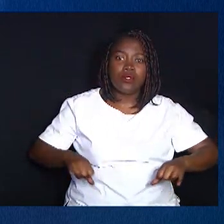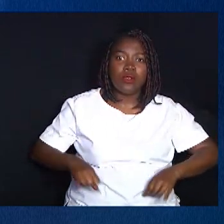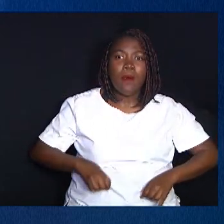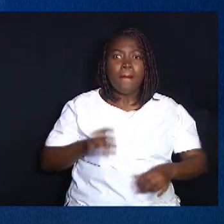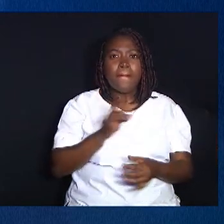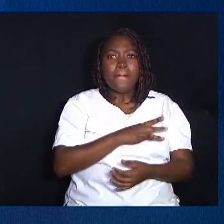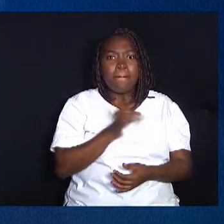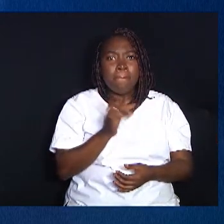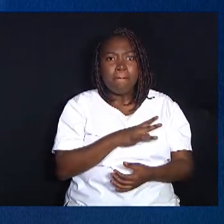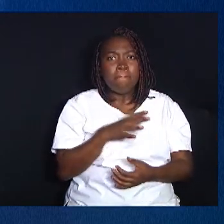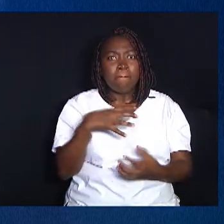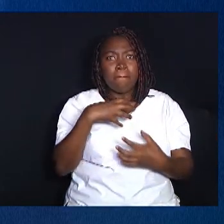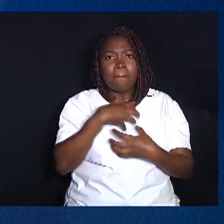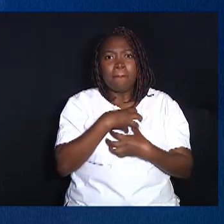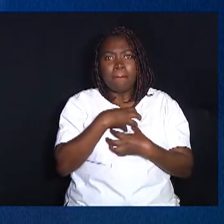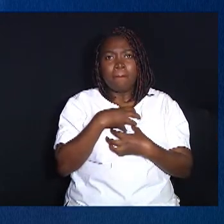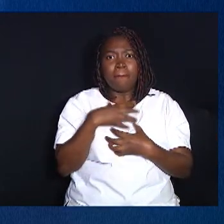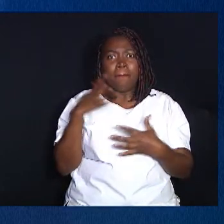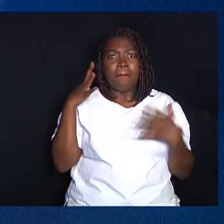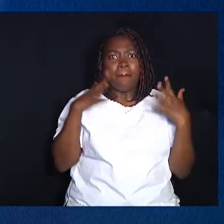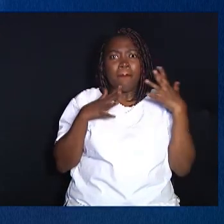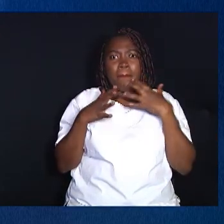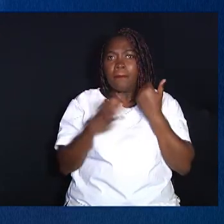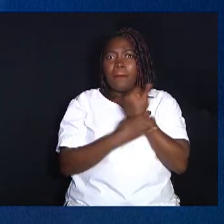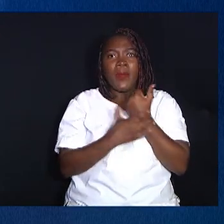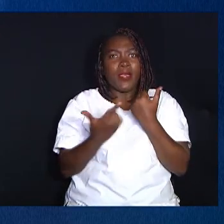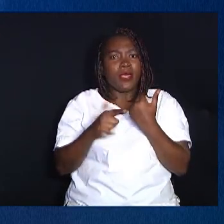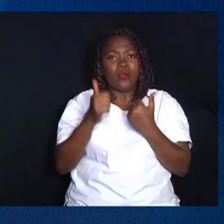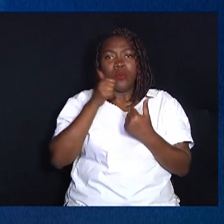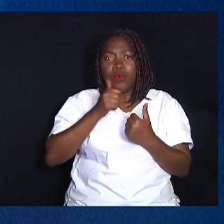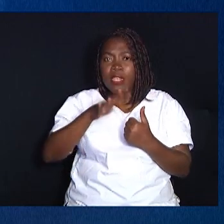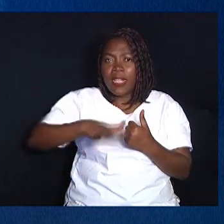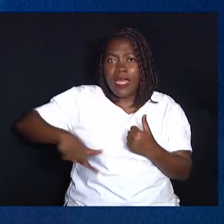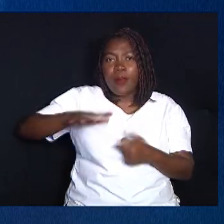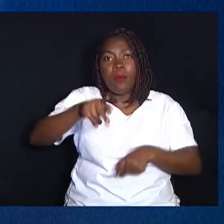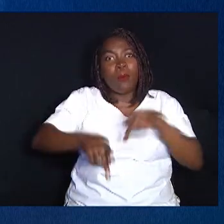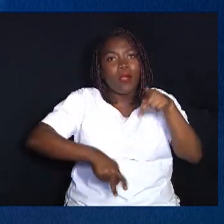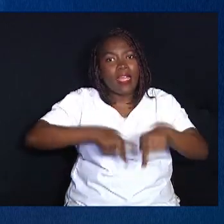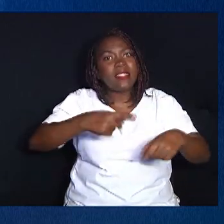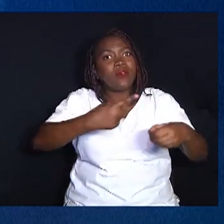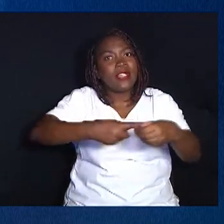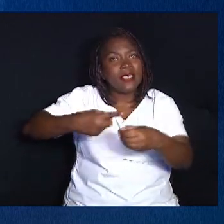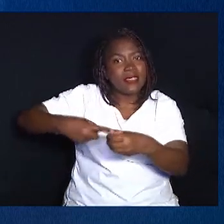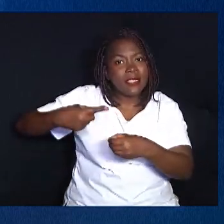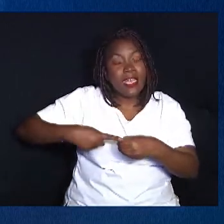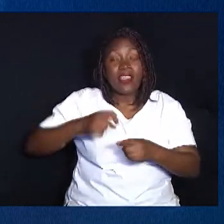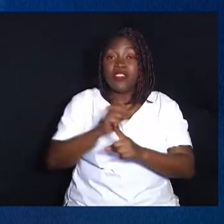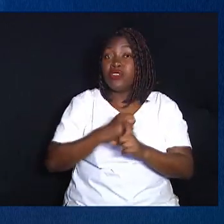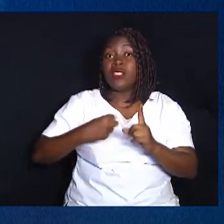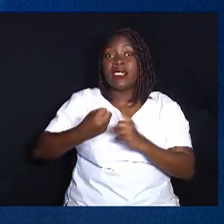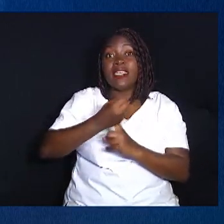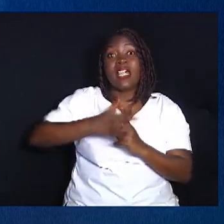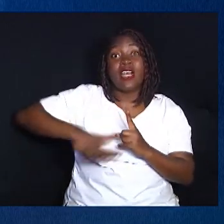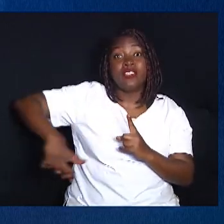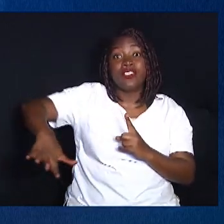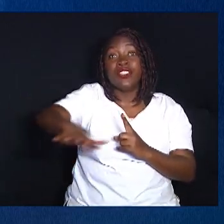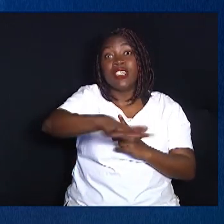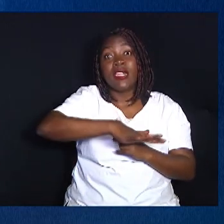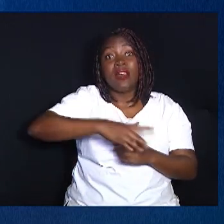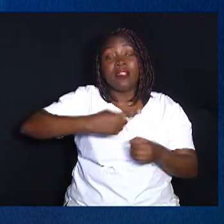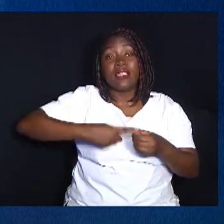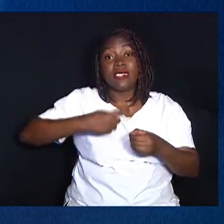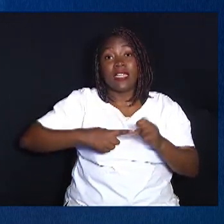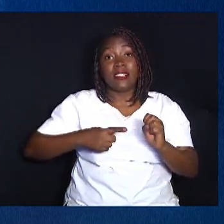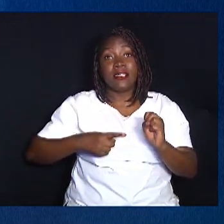de insegurança para as mulheres, para a população da cidade e a sociedade em geral na cidade de São Bernardo